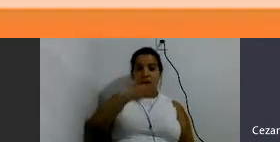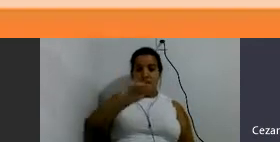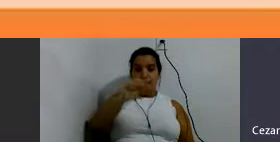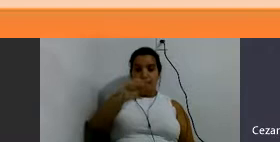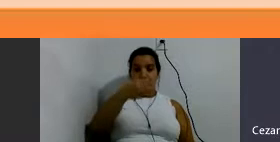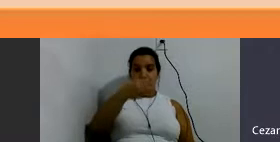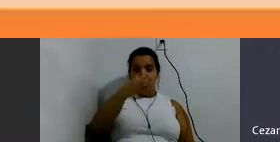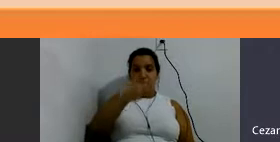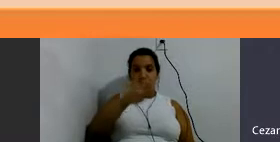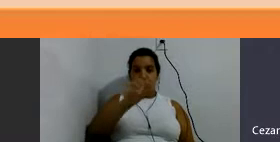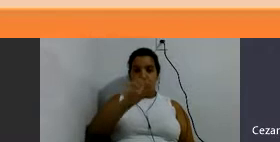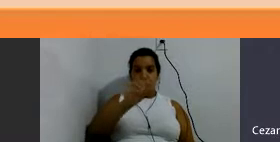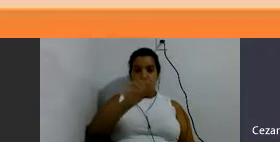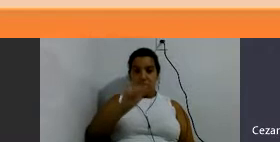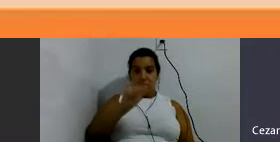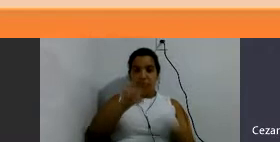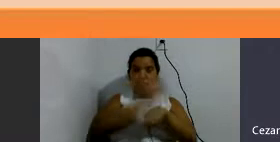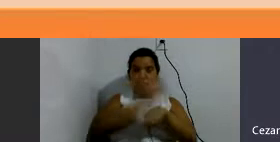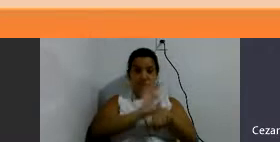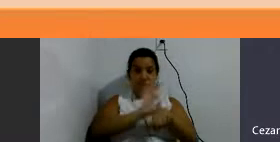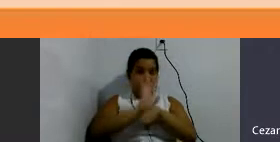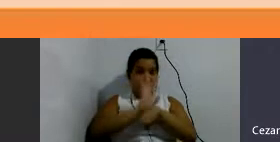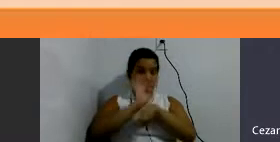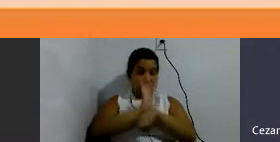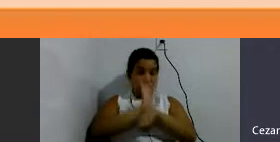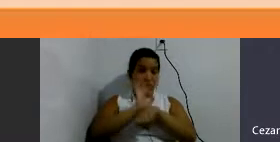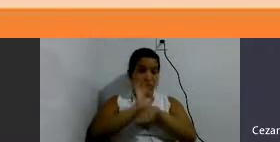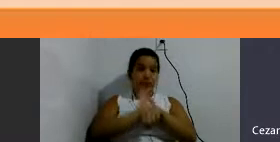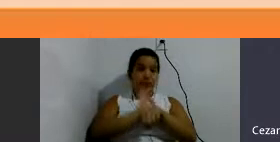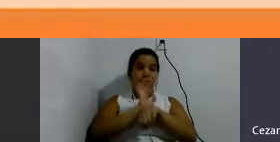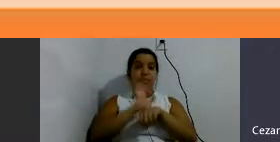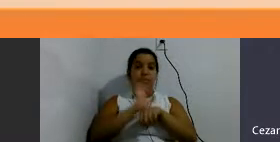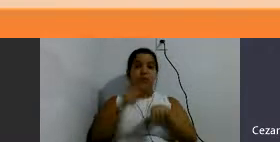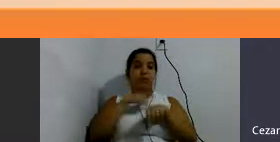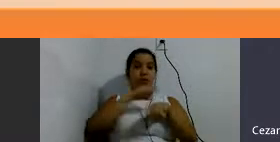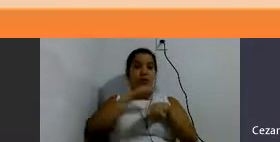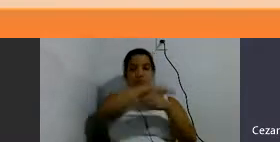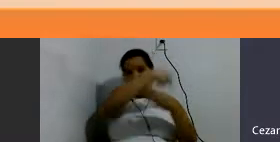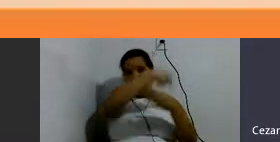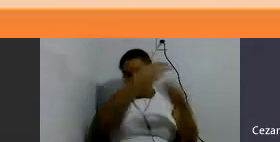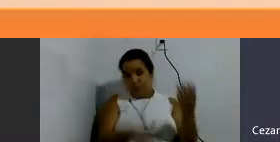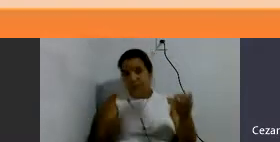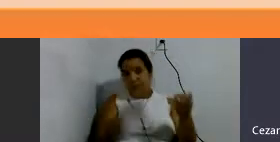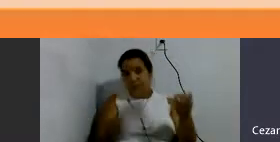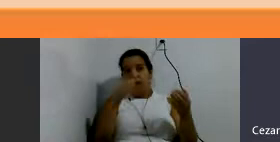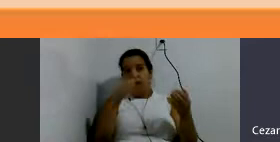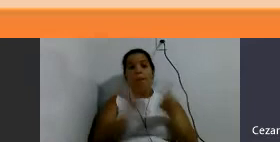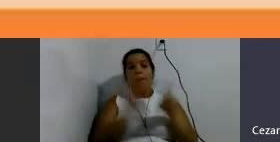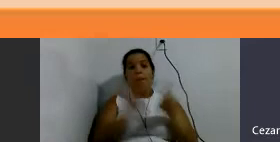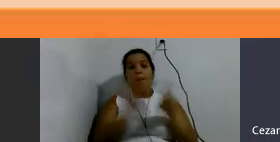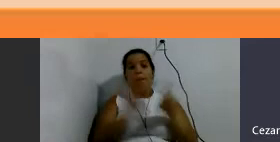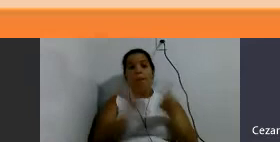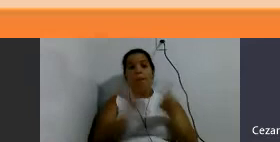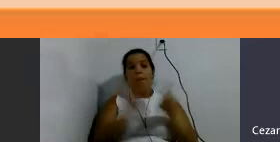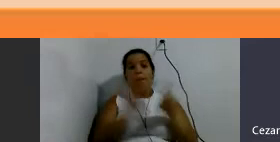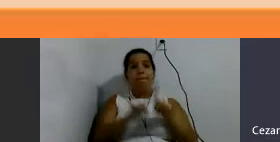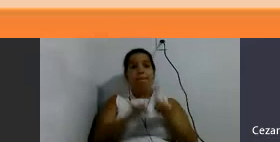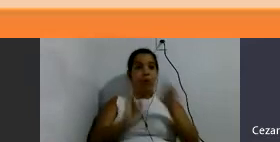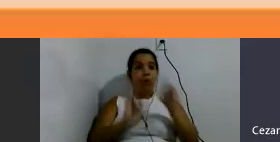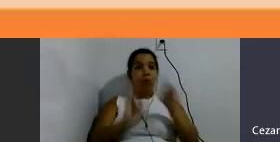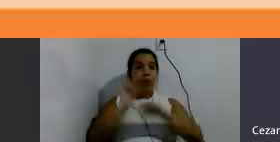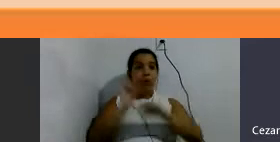dentro de uma célula mononuclear. Então, aqui a gente tem várias formas amastigotas. Só que é um